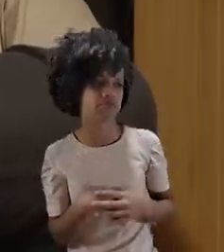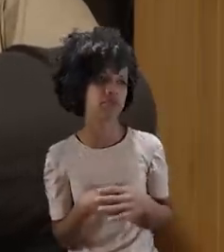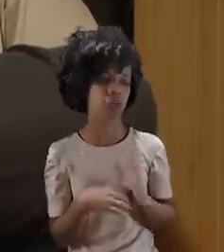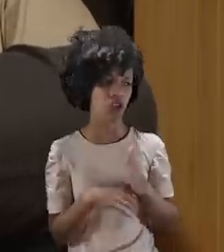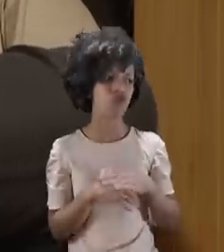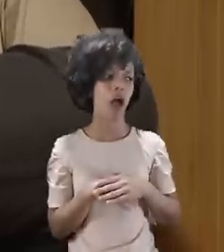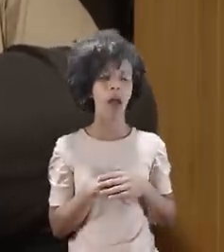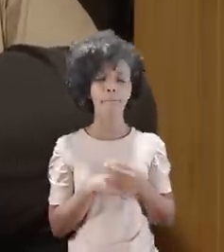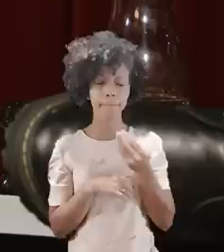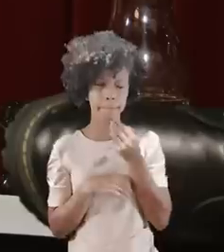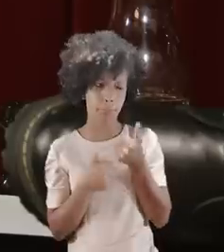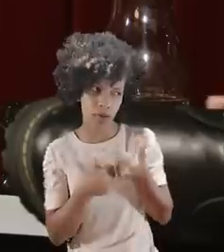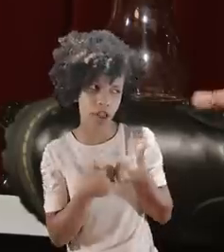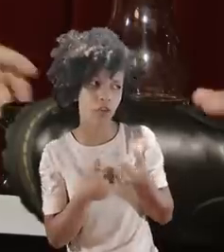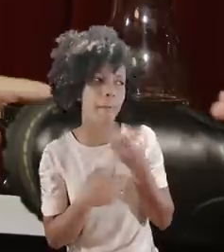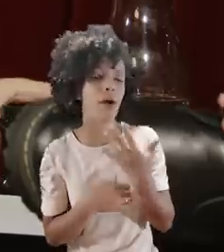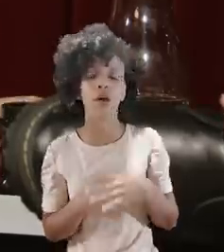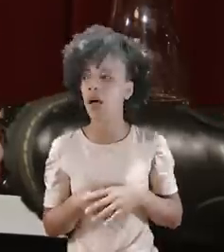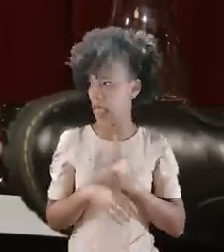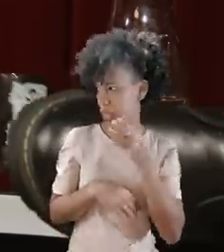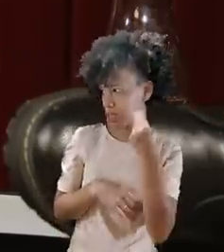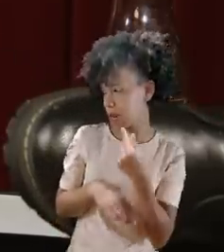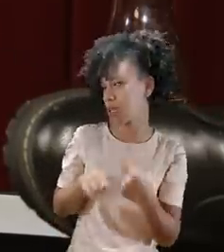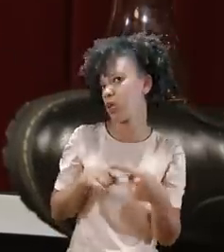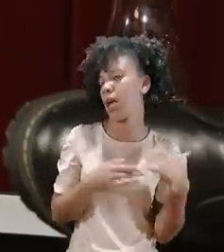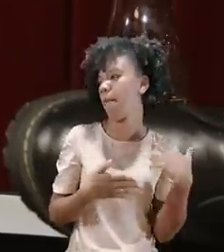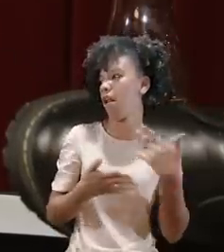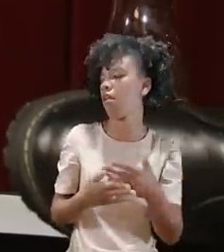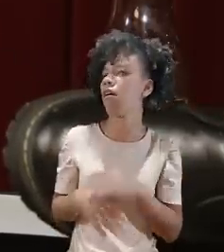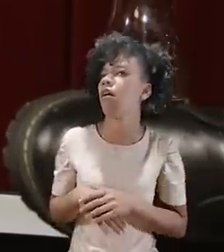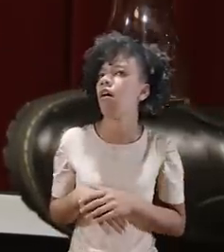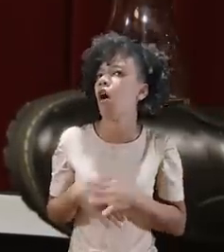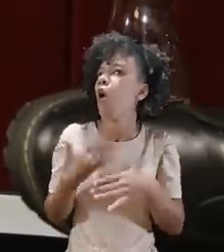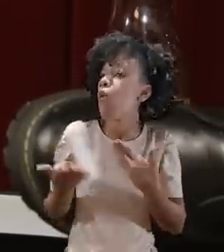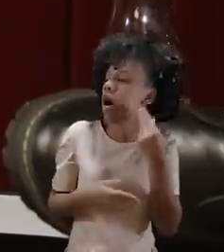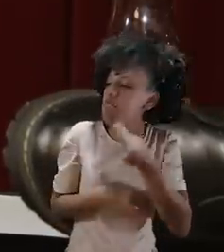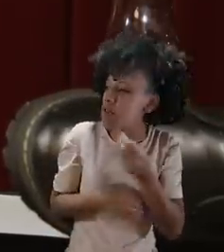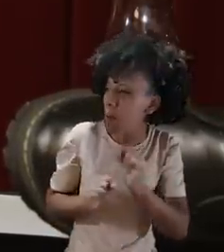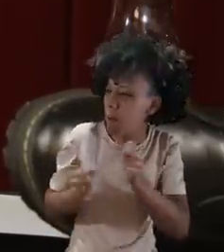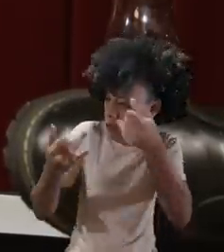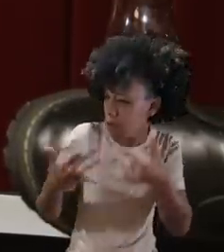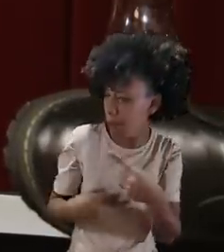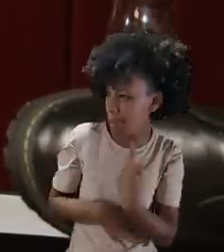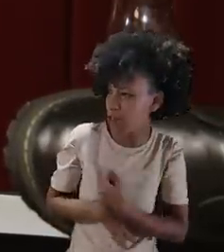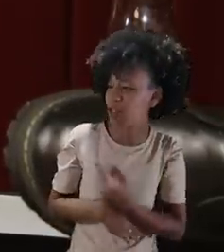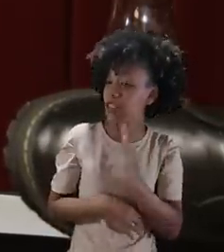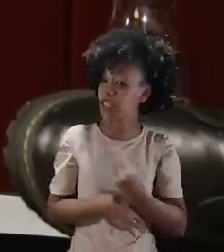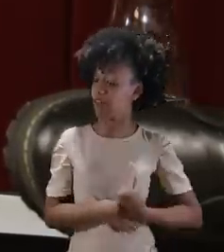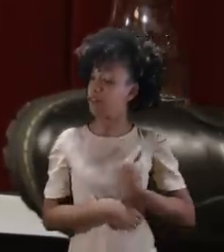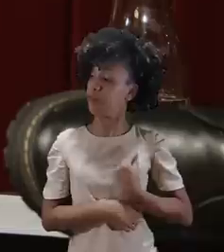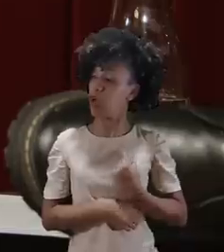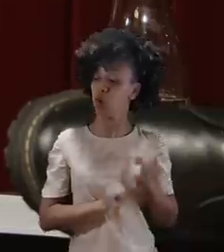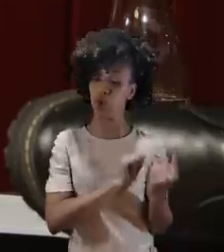meio porque a meio caminho você tem histórias assim que assim você tá muito tempo assim quais são os tipos de história você pode contar para a gente que você já vivenciou